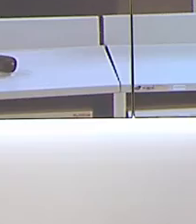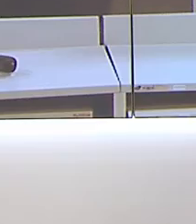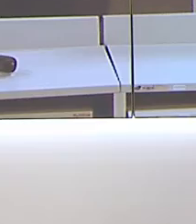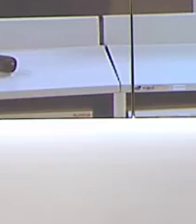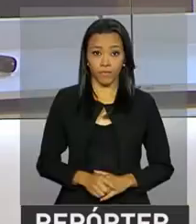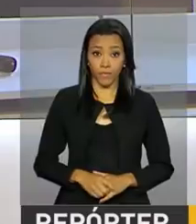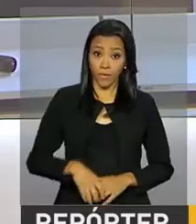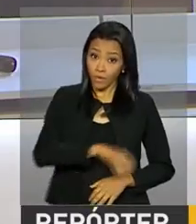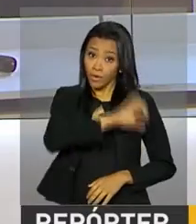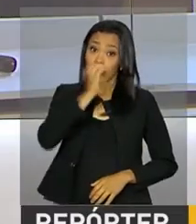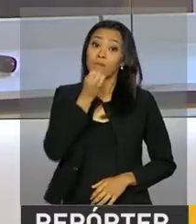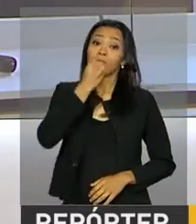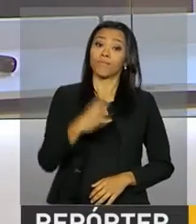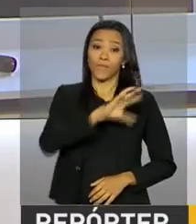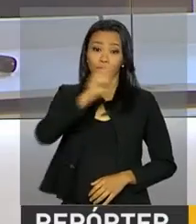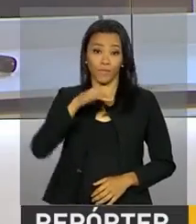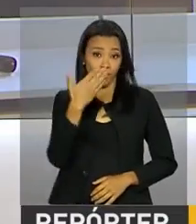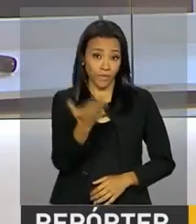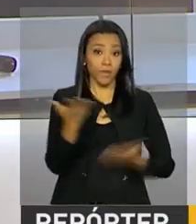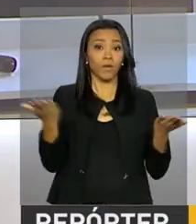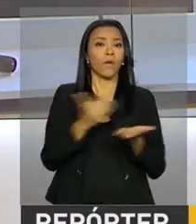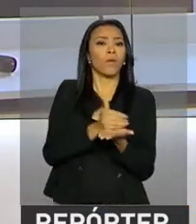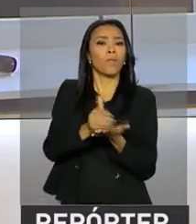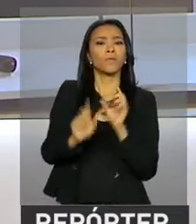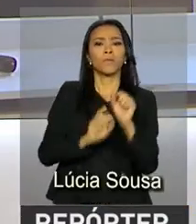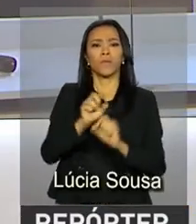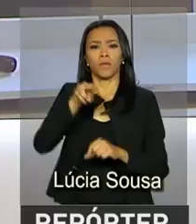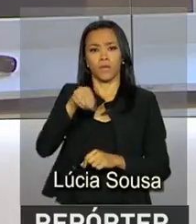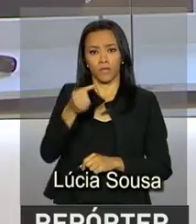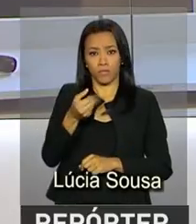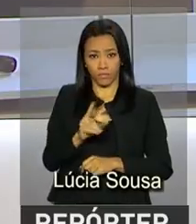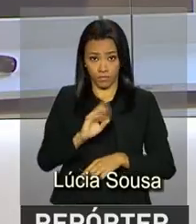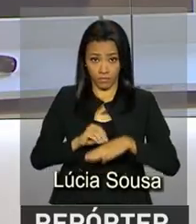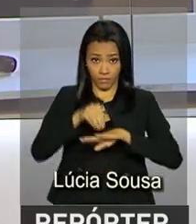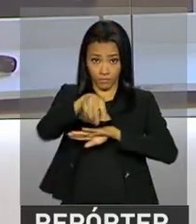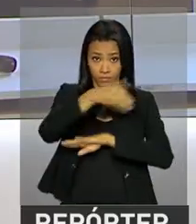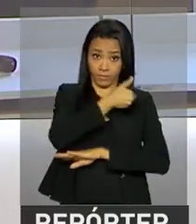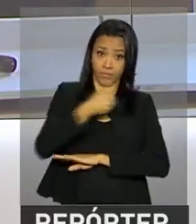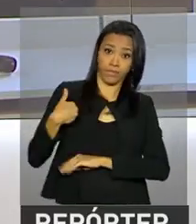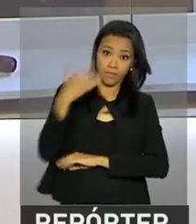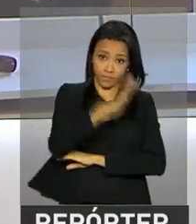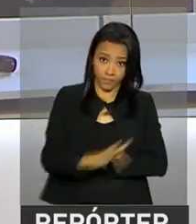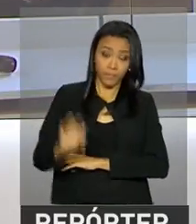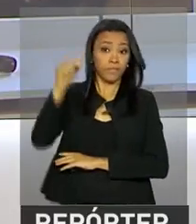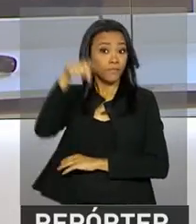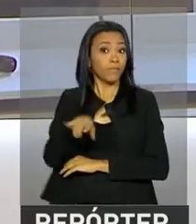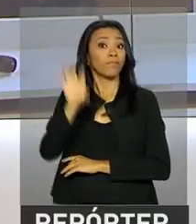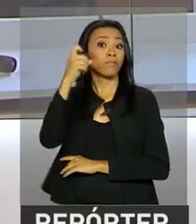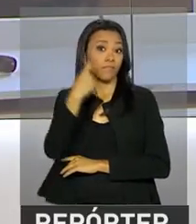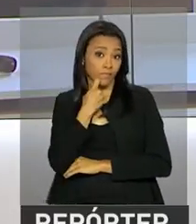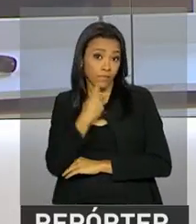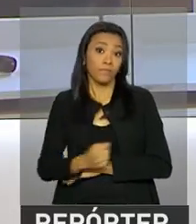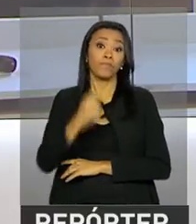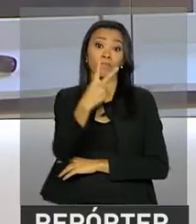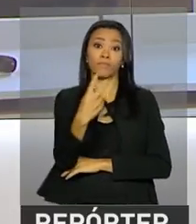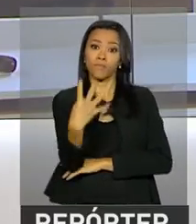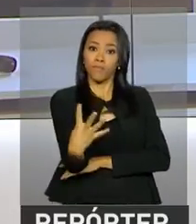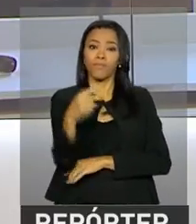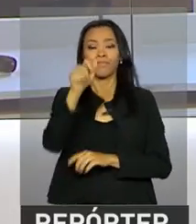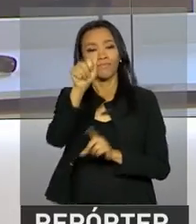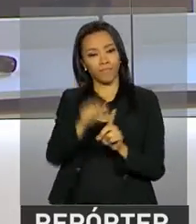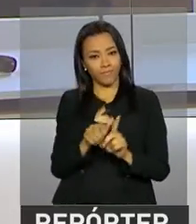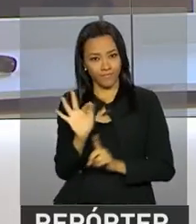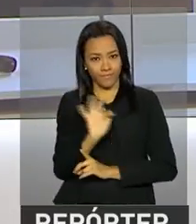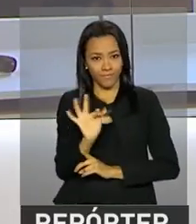olá bom dia pra você começa agora o repórter rbr com as notícias do governo federal desta sexta feira 24